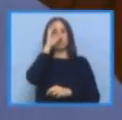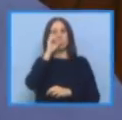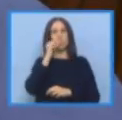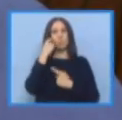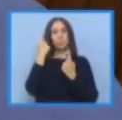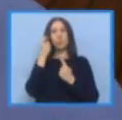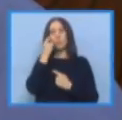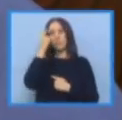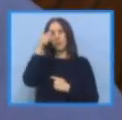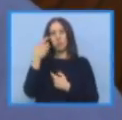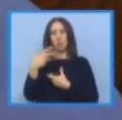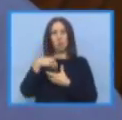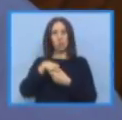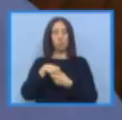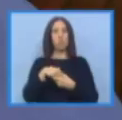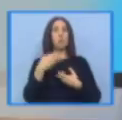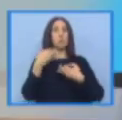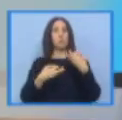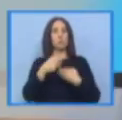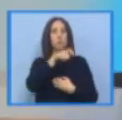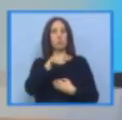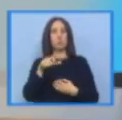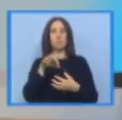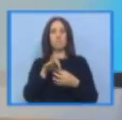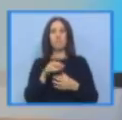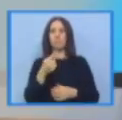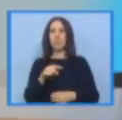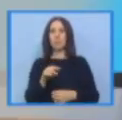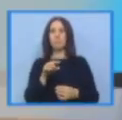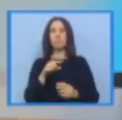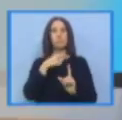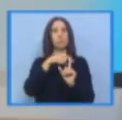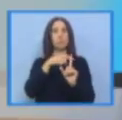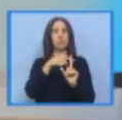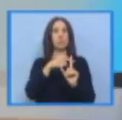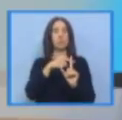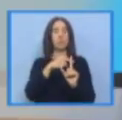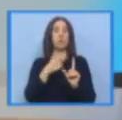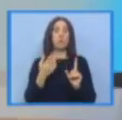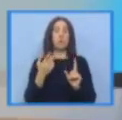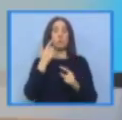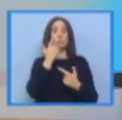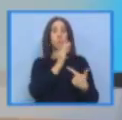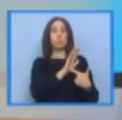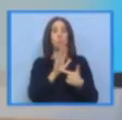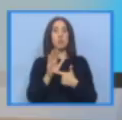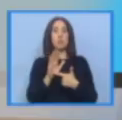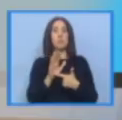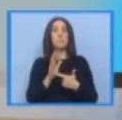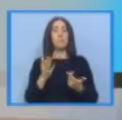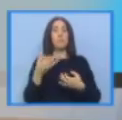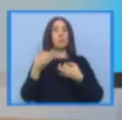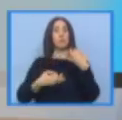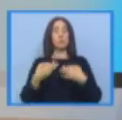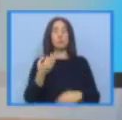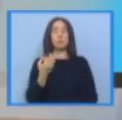ao chegar aos próprios agentes da Justiça, tem um lado positivo, que é mostrar que a